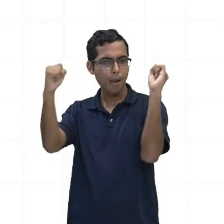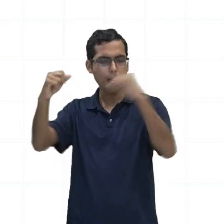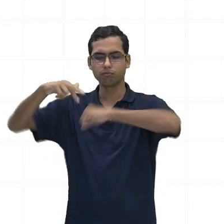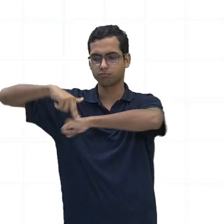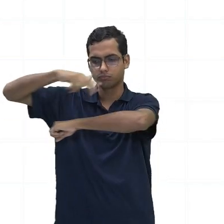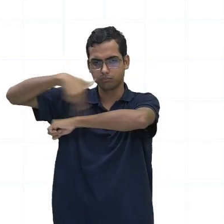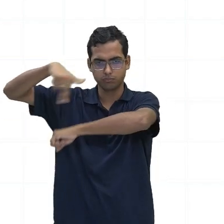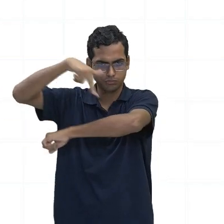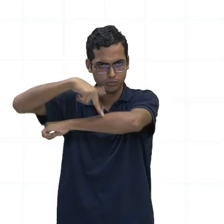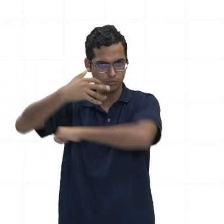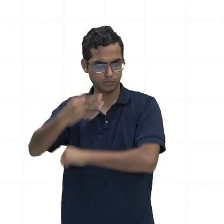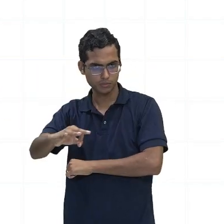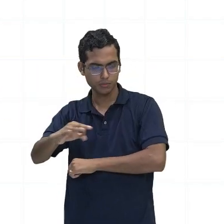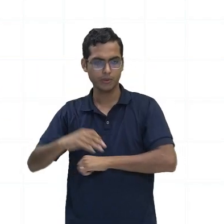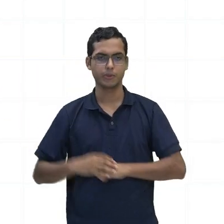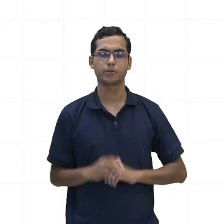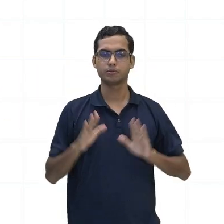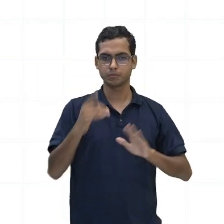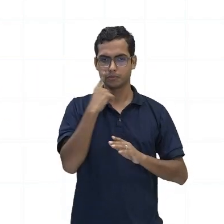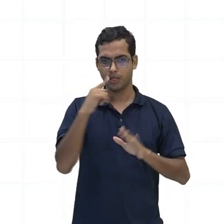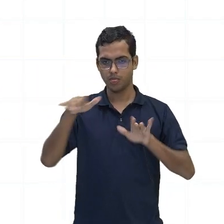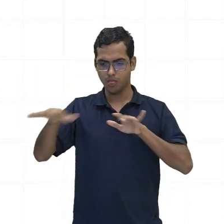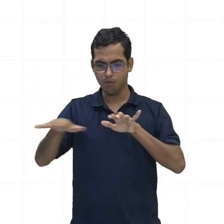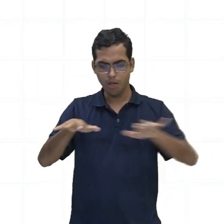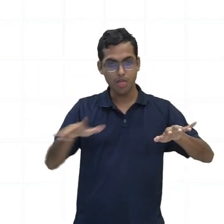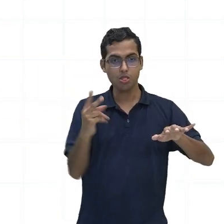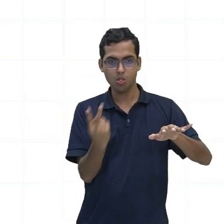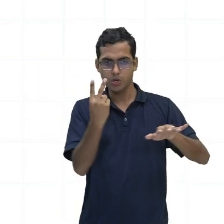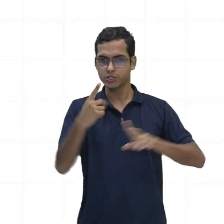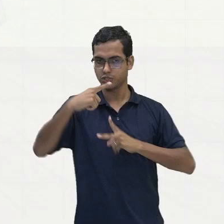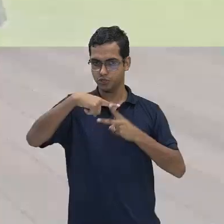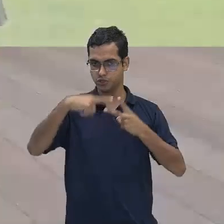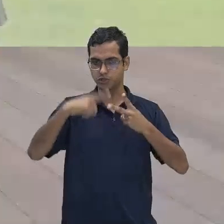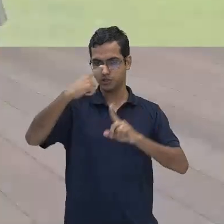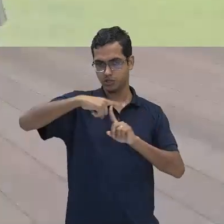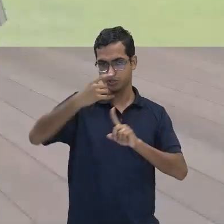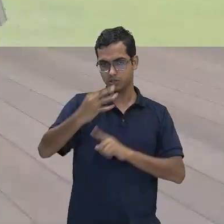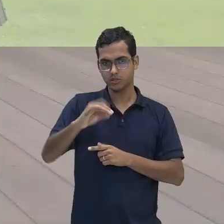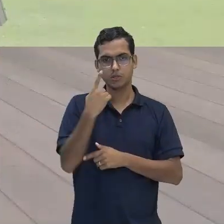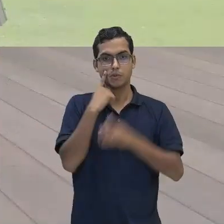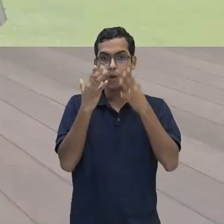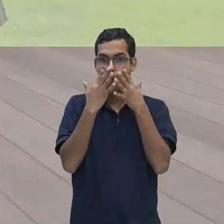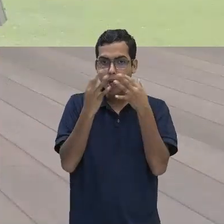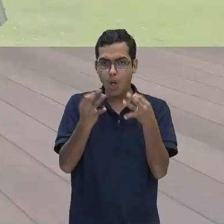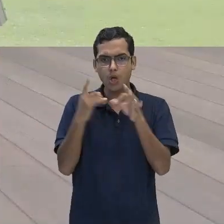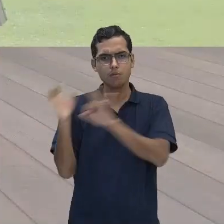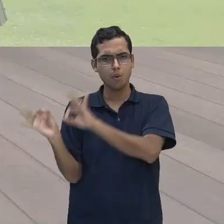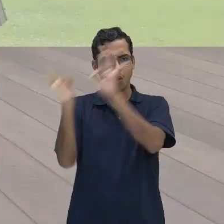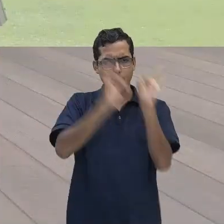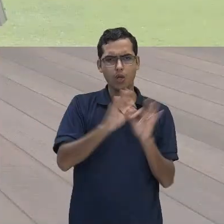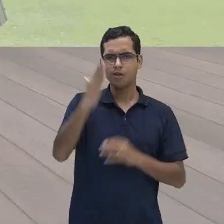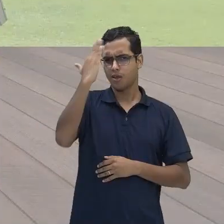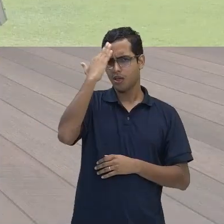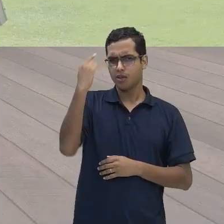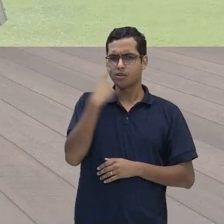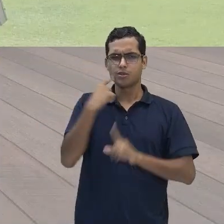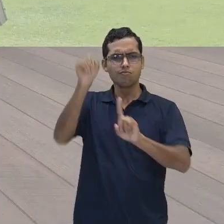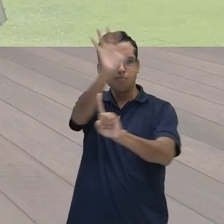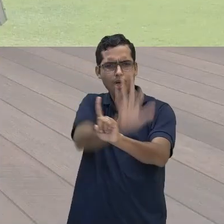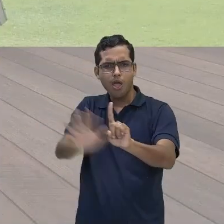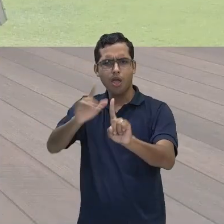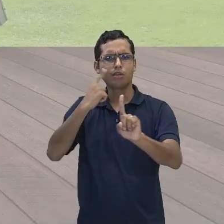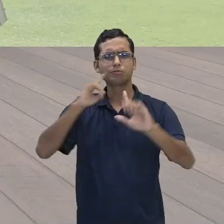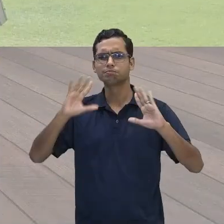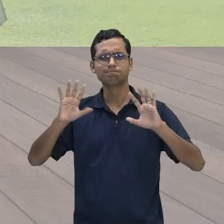relembrou a definição e as suas classificações, eu quero chamar a atenção para vocês. Você sabe que evento